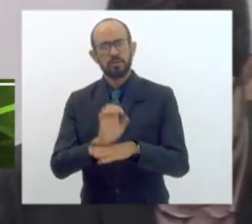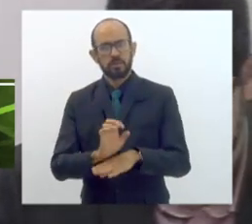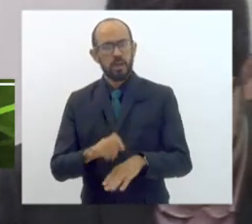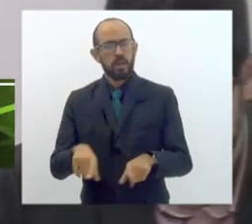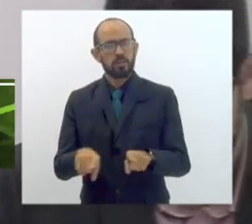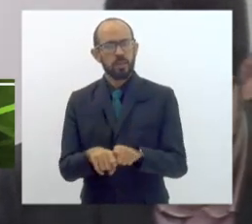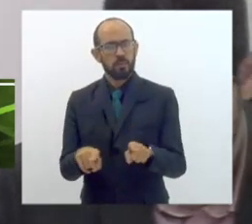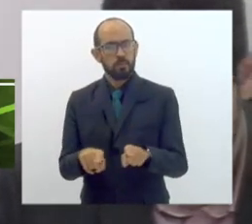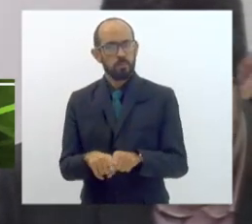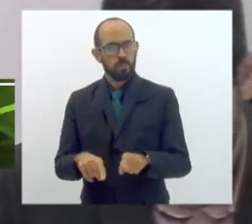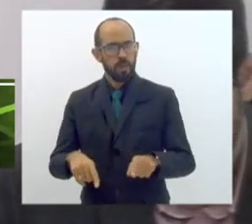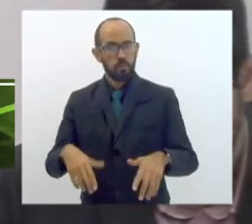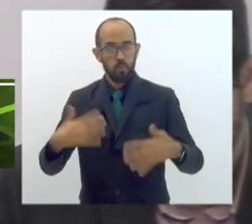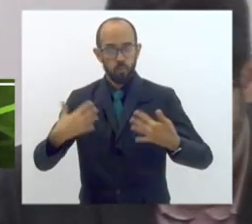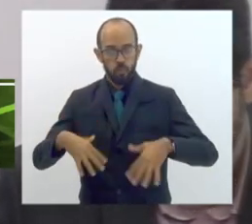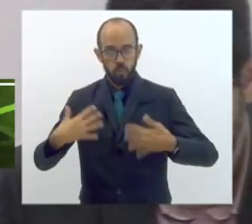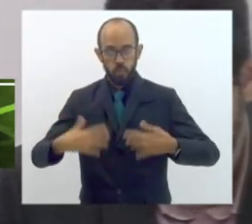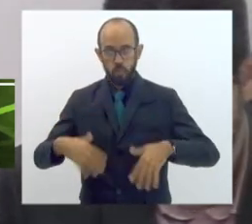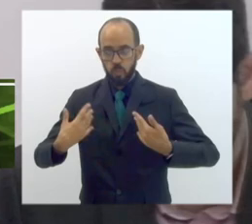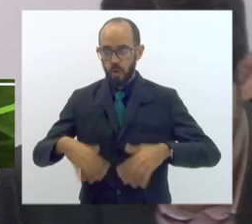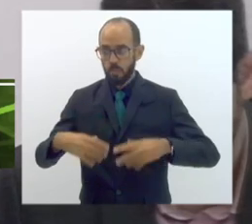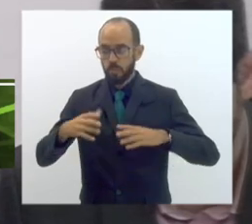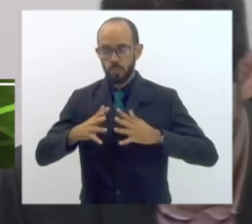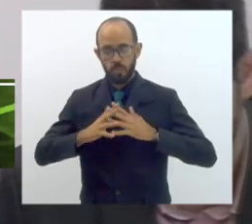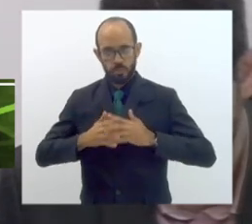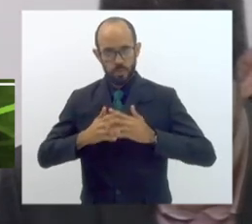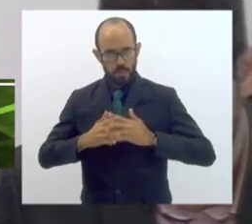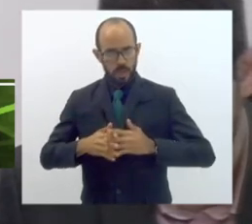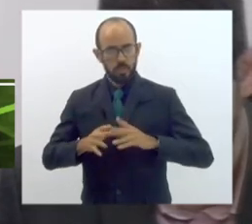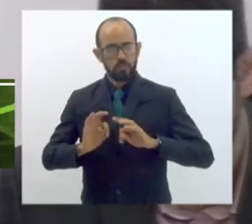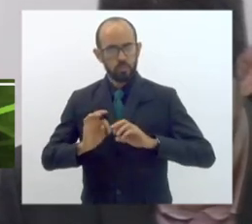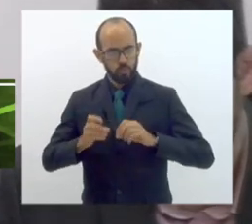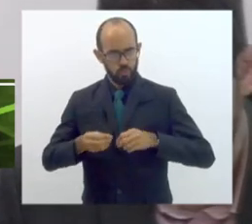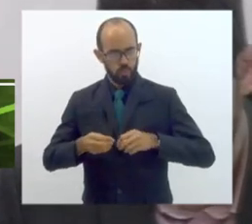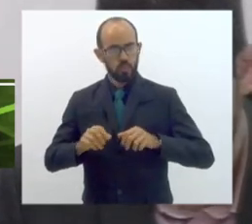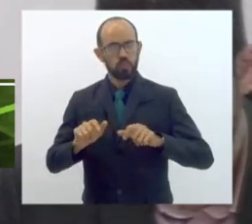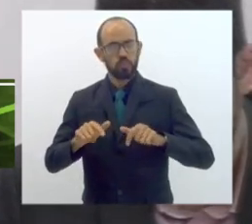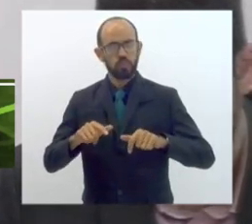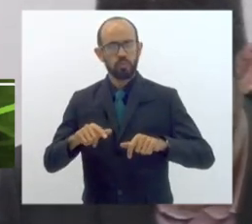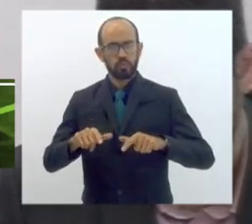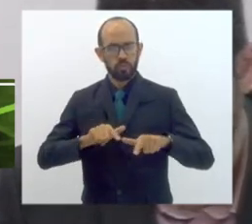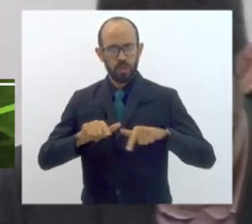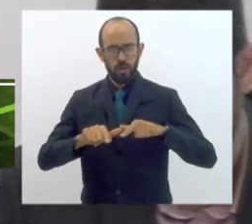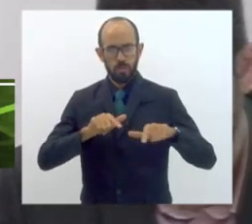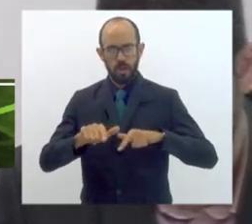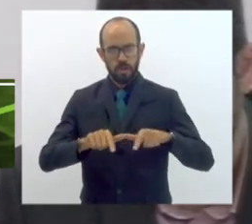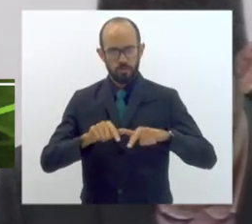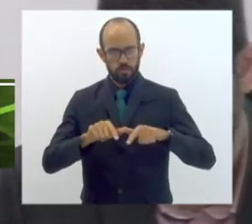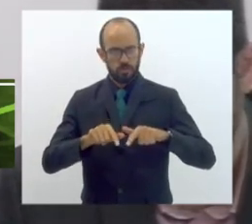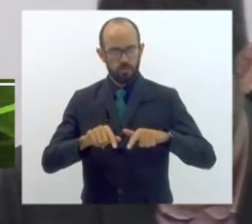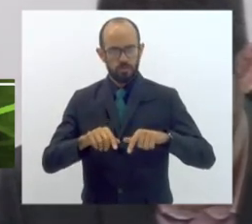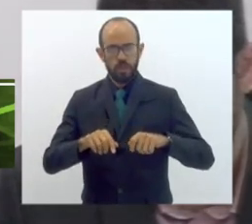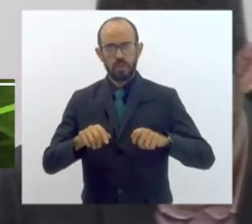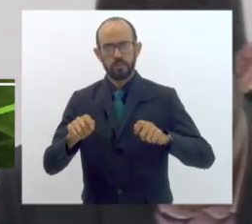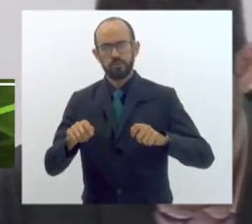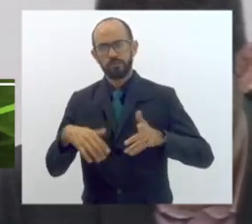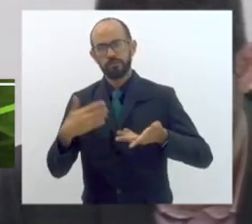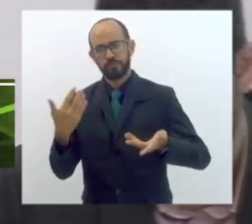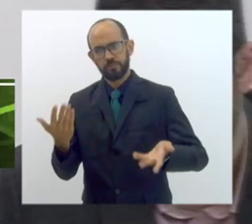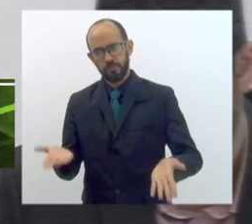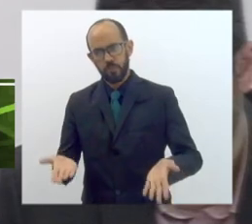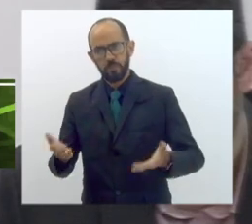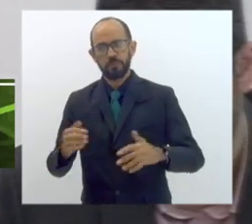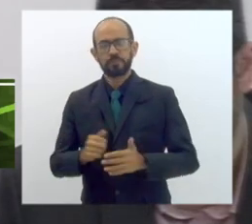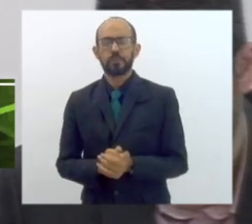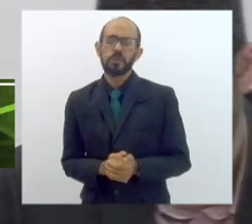aperto para tocar todos os programas que tem, né? Eles também não vão evitar esforço e energia numa coisa que não fosse